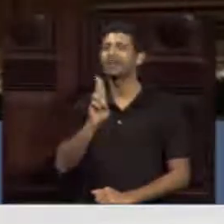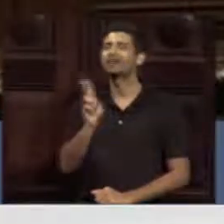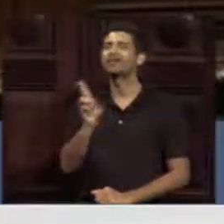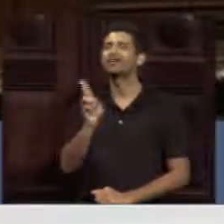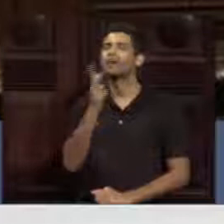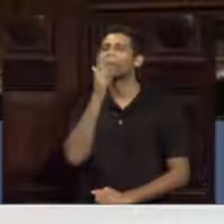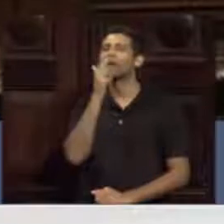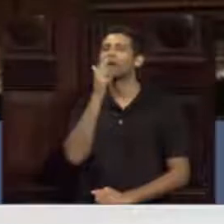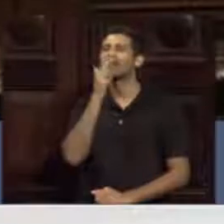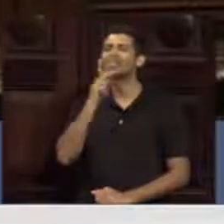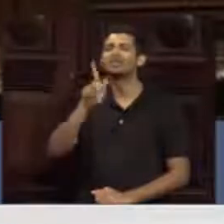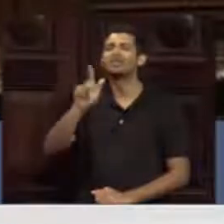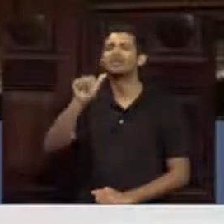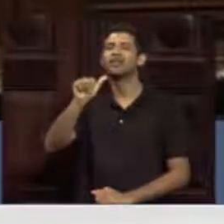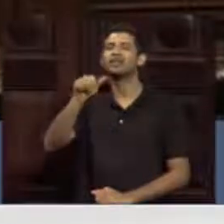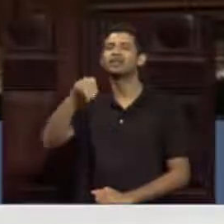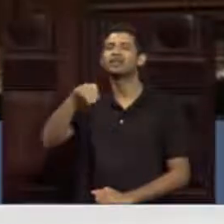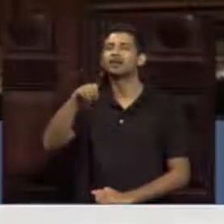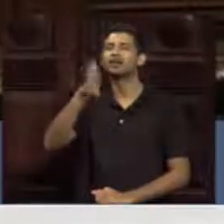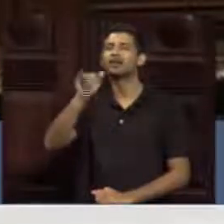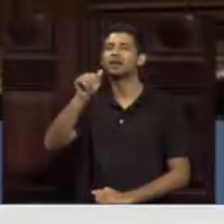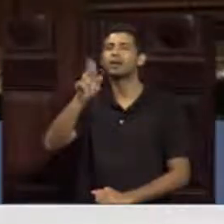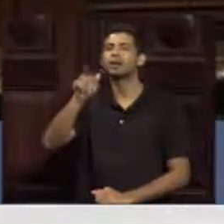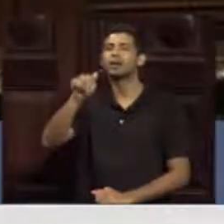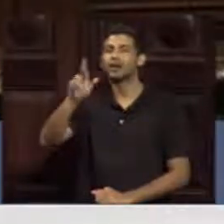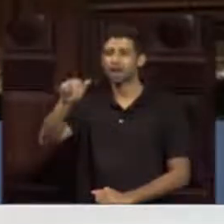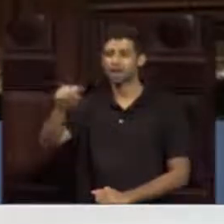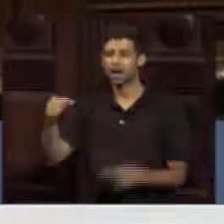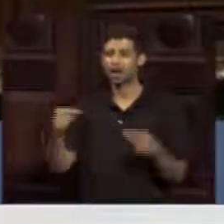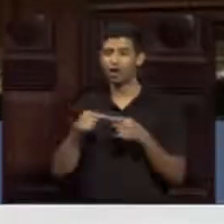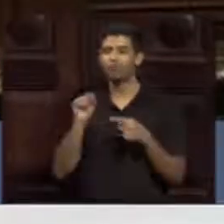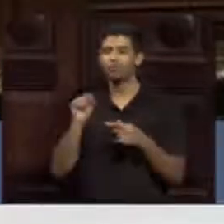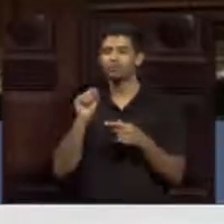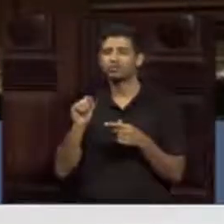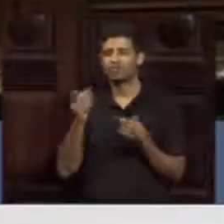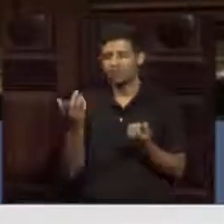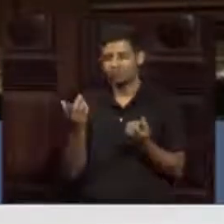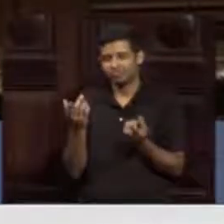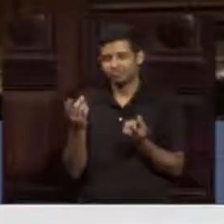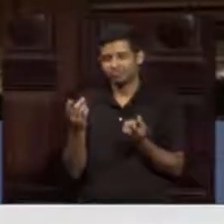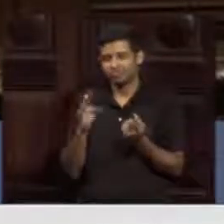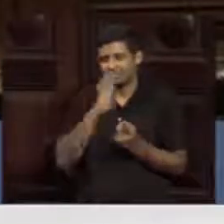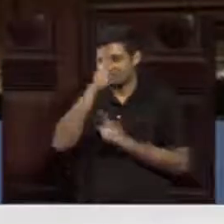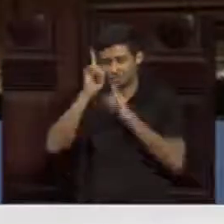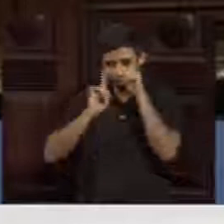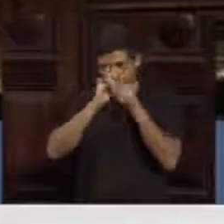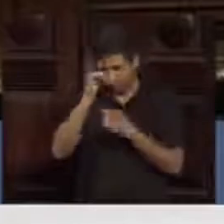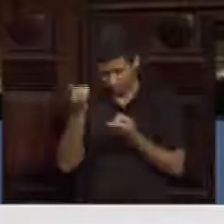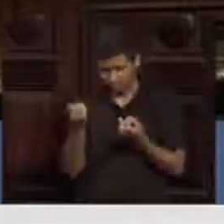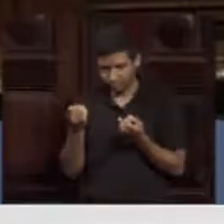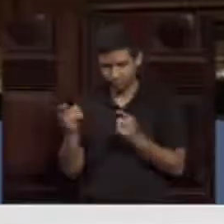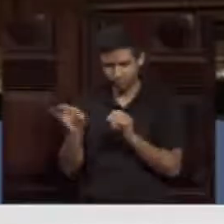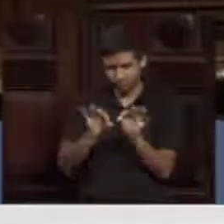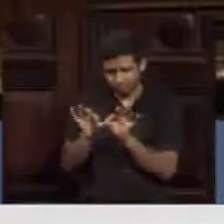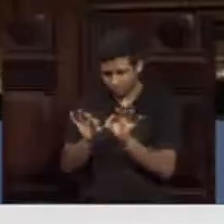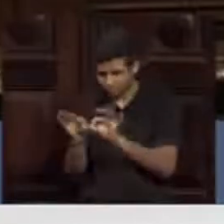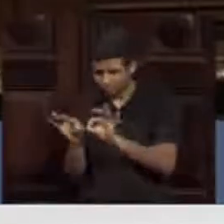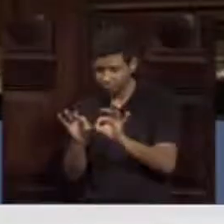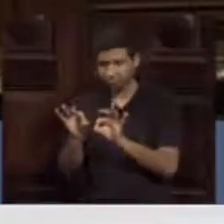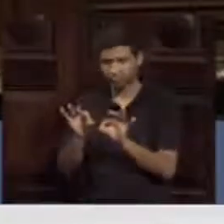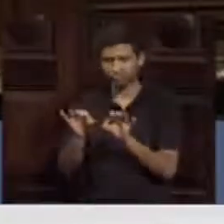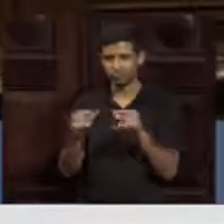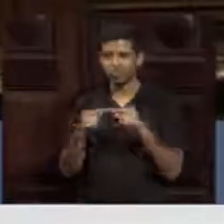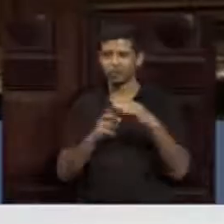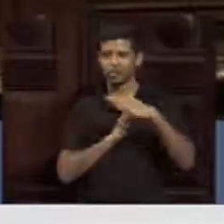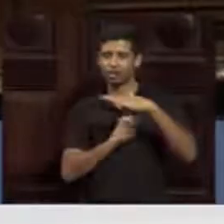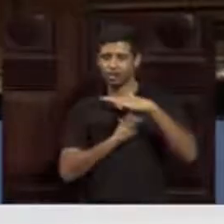gambiarra, promovendo um Y na linha do metrô, porque fez a linha 2, vindo